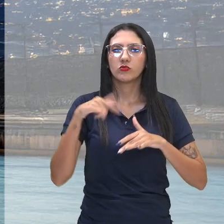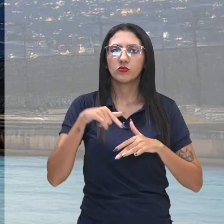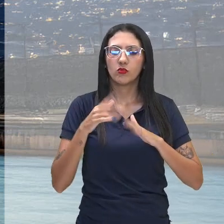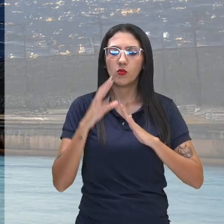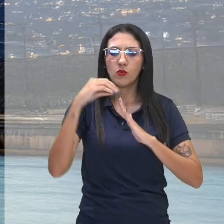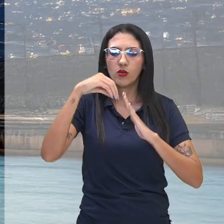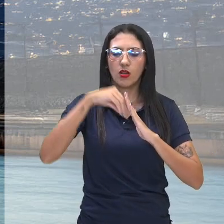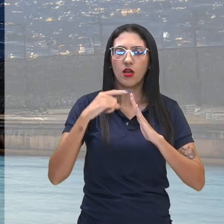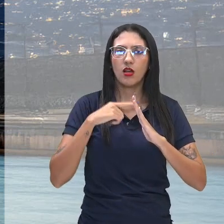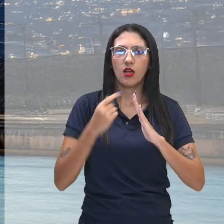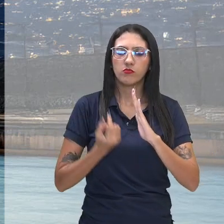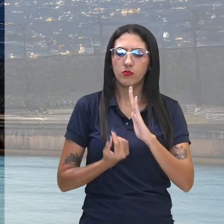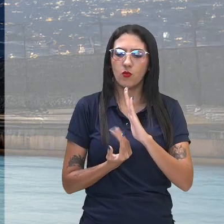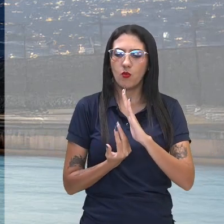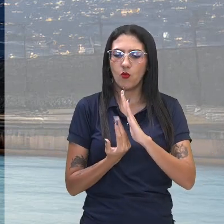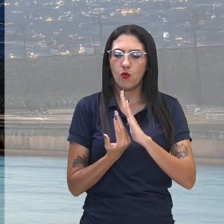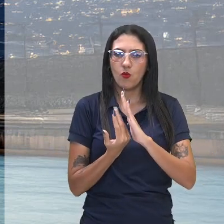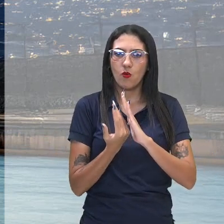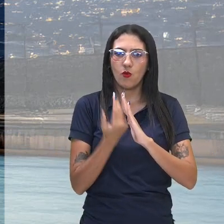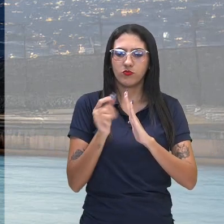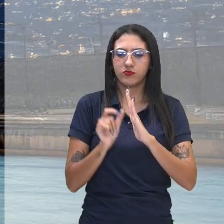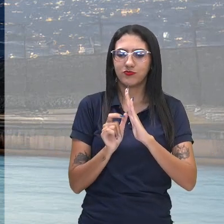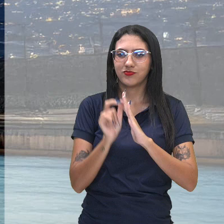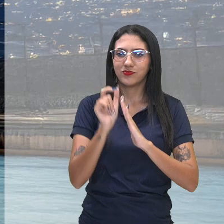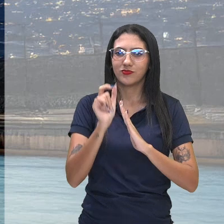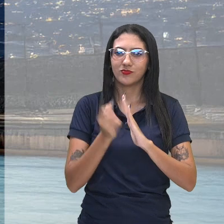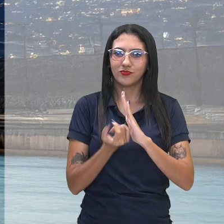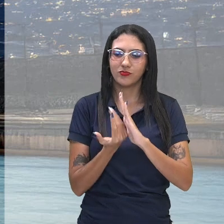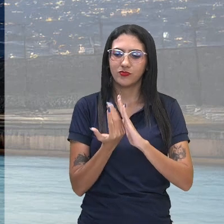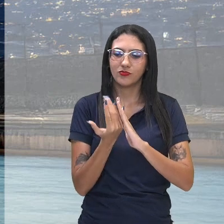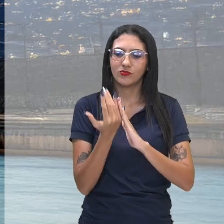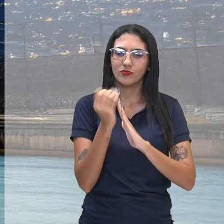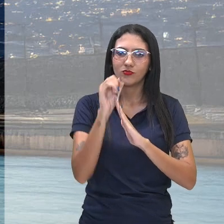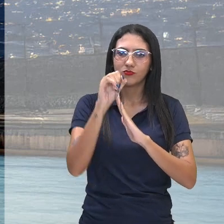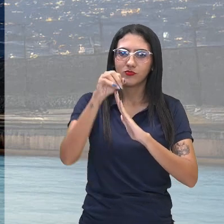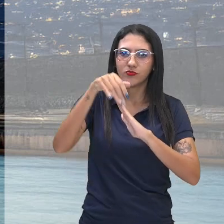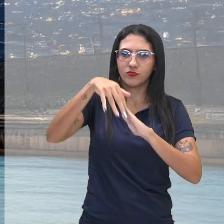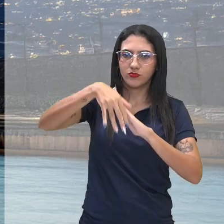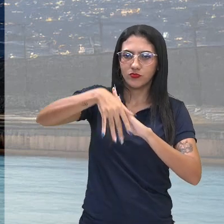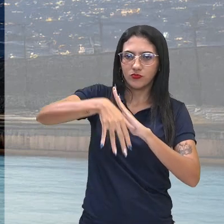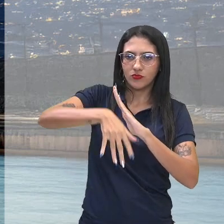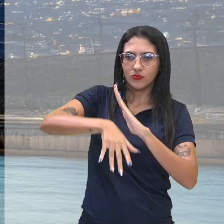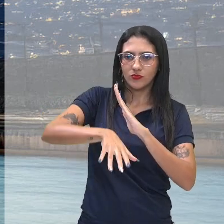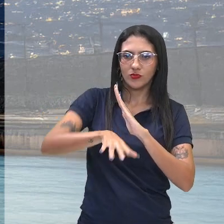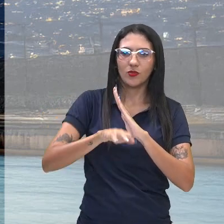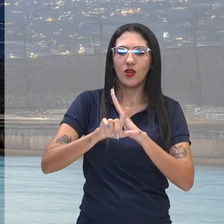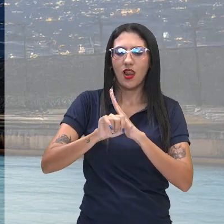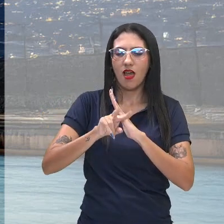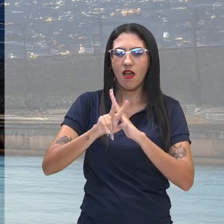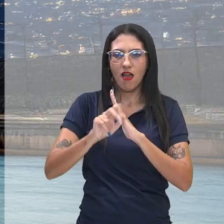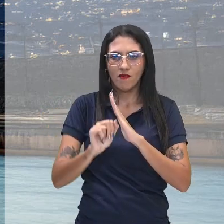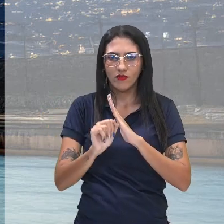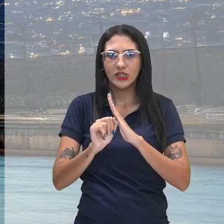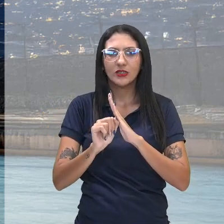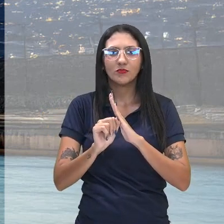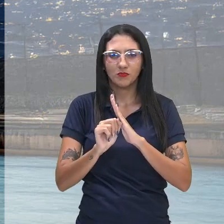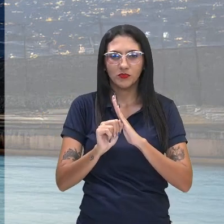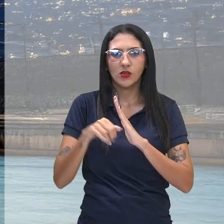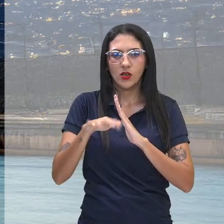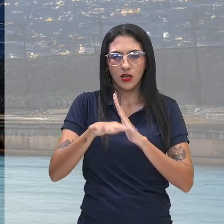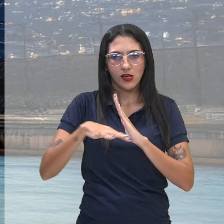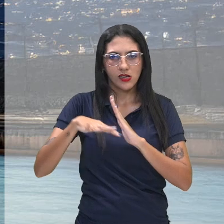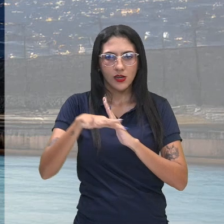está liberando o magma, que ele passa a se chamar lava quando ele está escorrendo ali, ó, nessa área do vulcão, na crosta